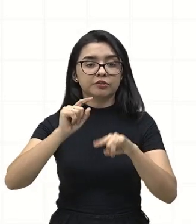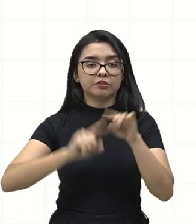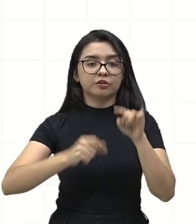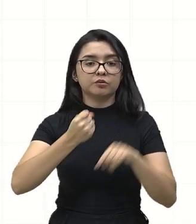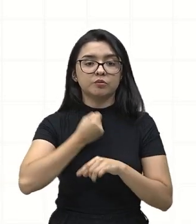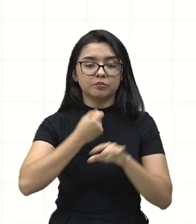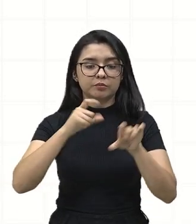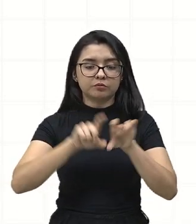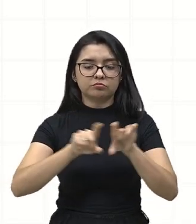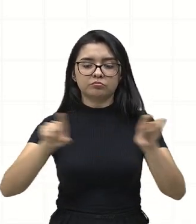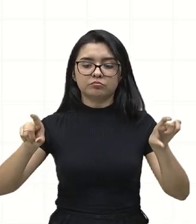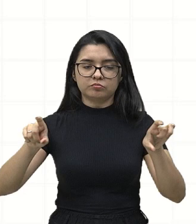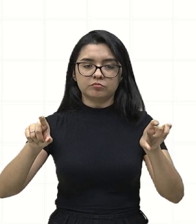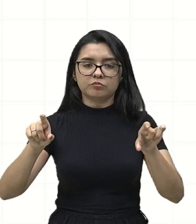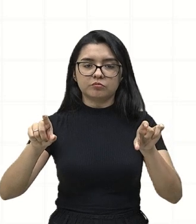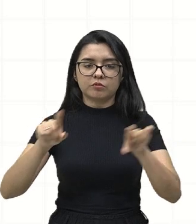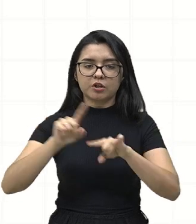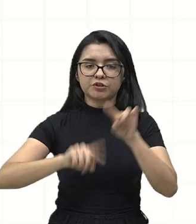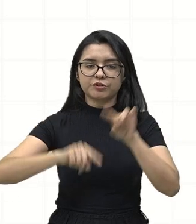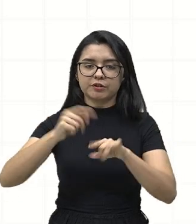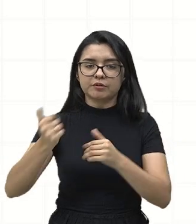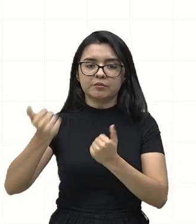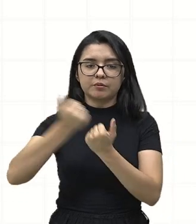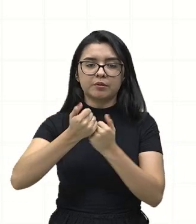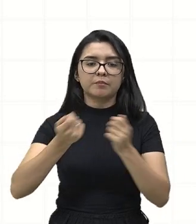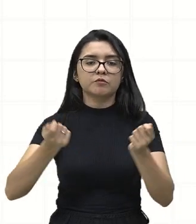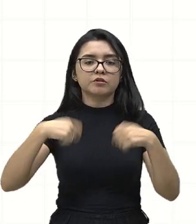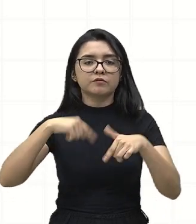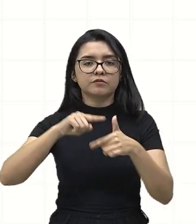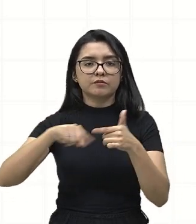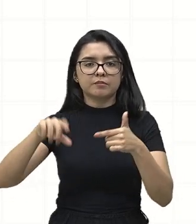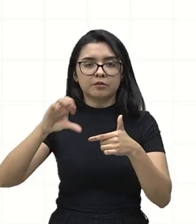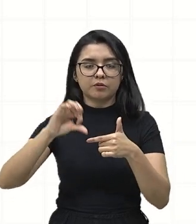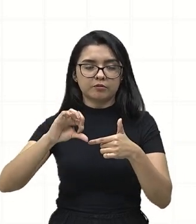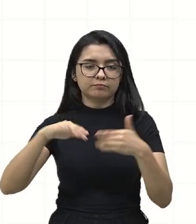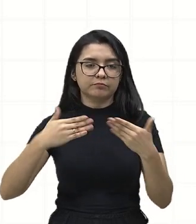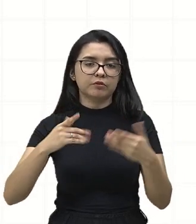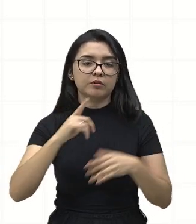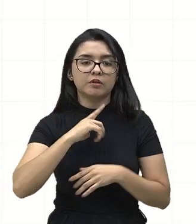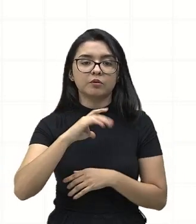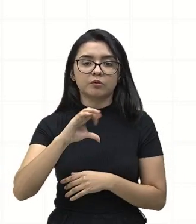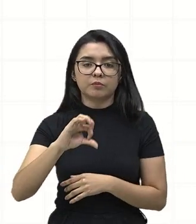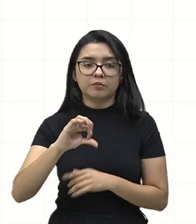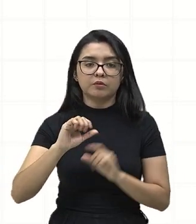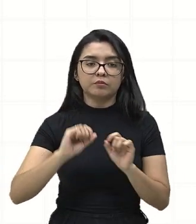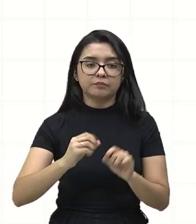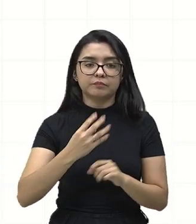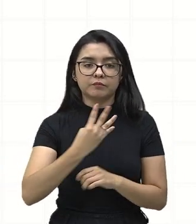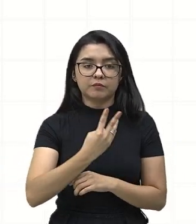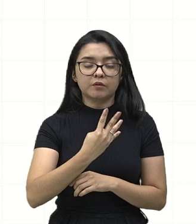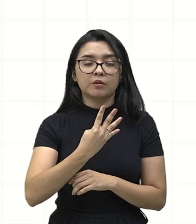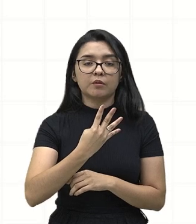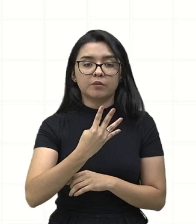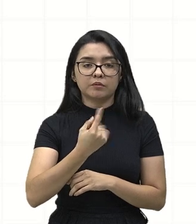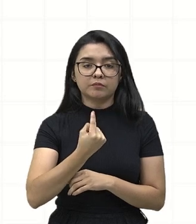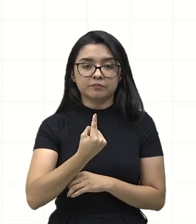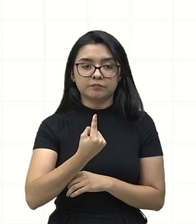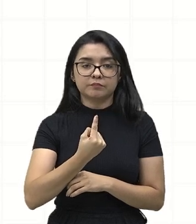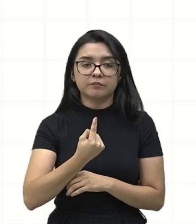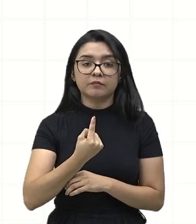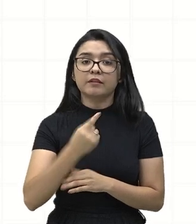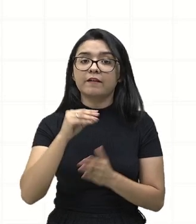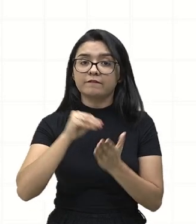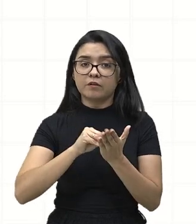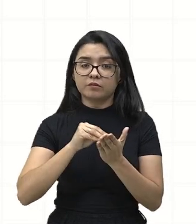a seguir para que o mesmo seja divisível por 9. Então, a gente tem o número aqui, ó, 41.000, está